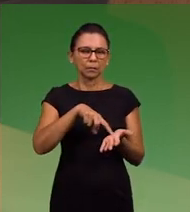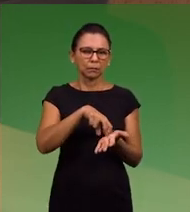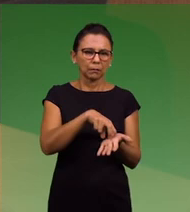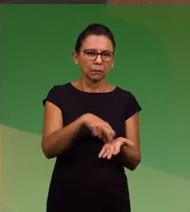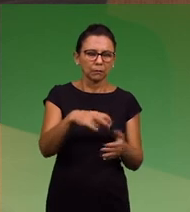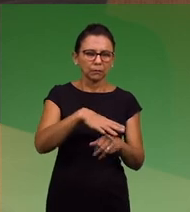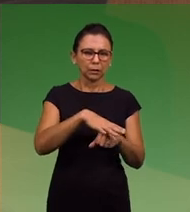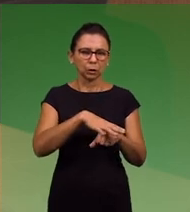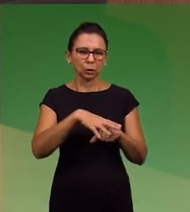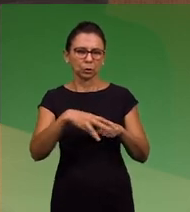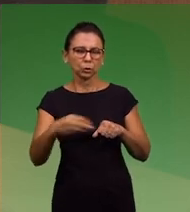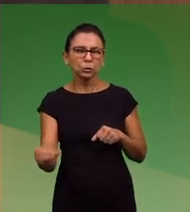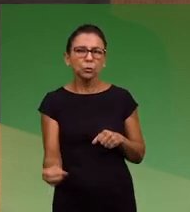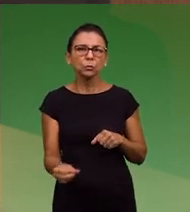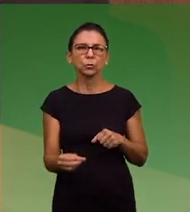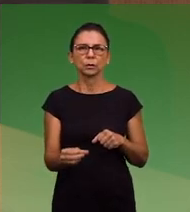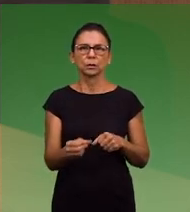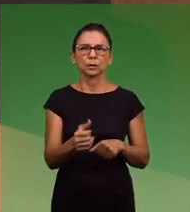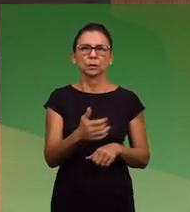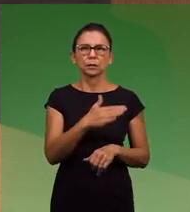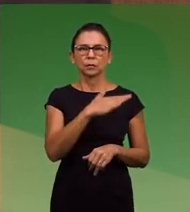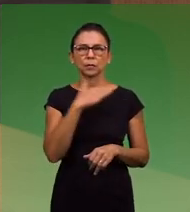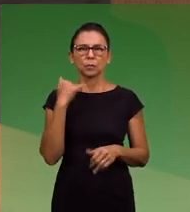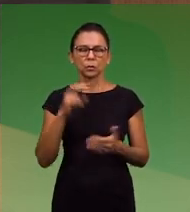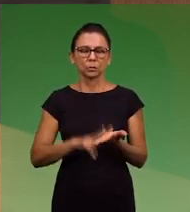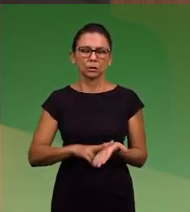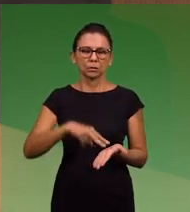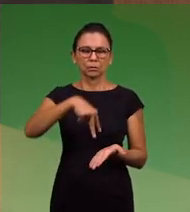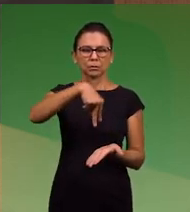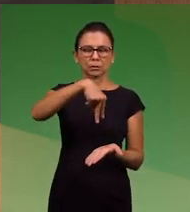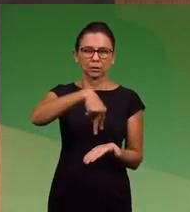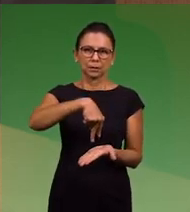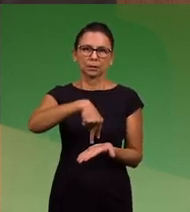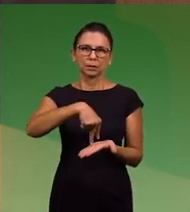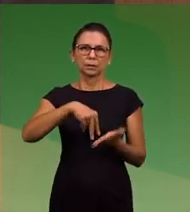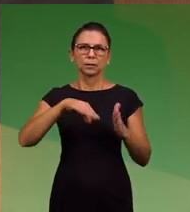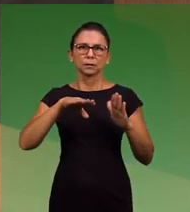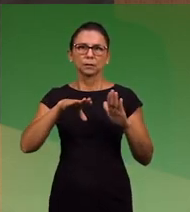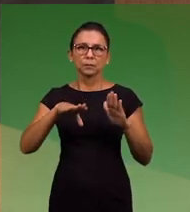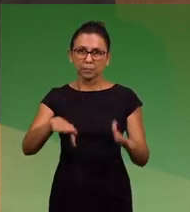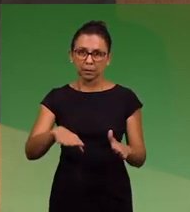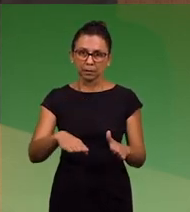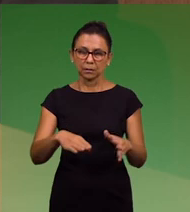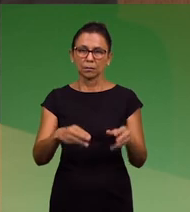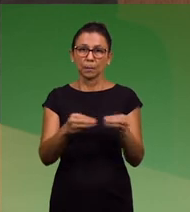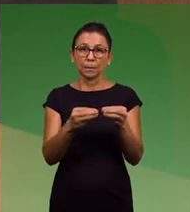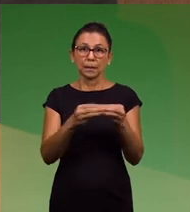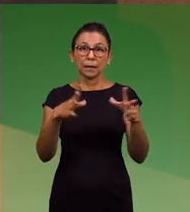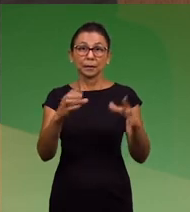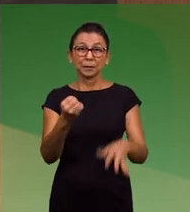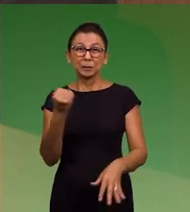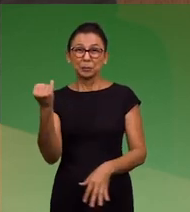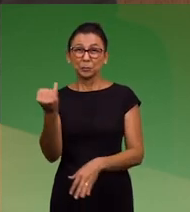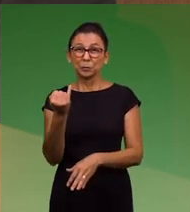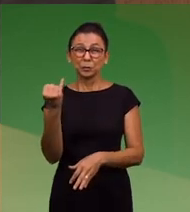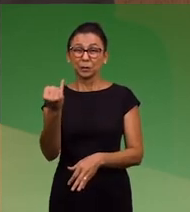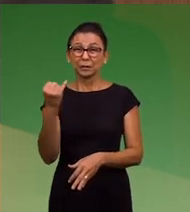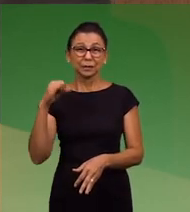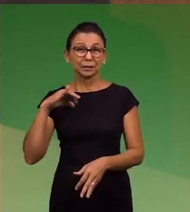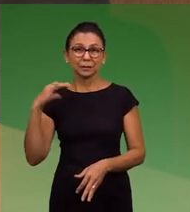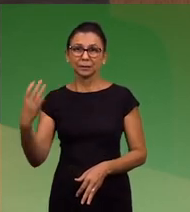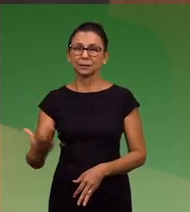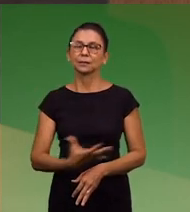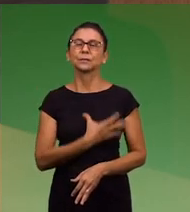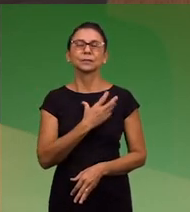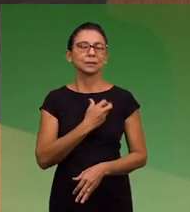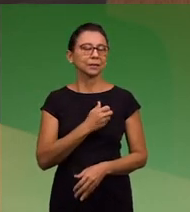maior milagre é a transformação do coração do homem. É o homem ser chamado e ele entender esse processo e seguir.